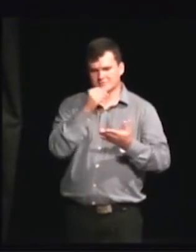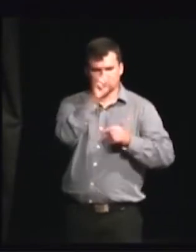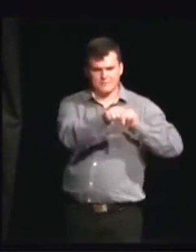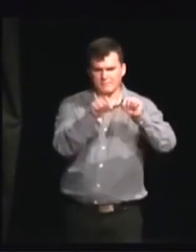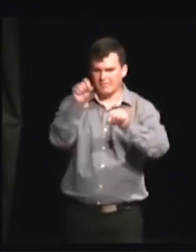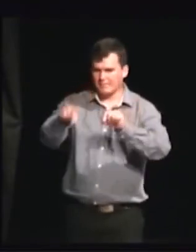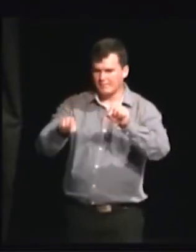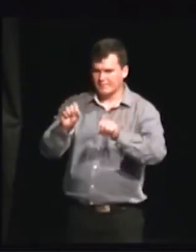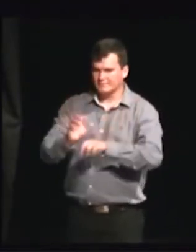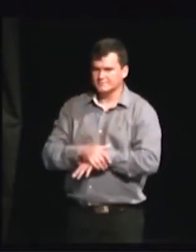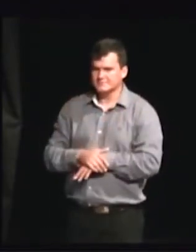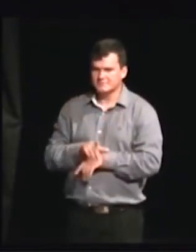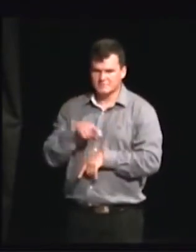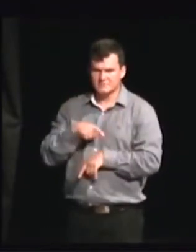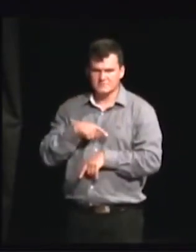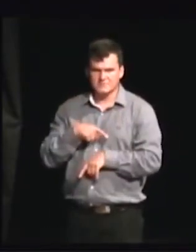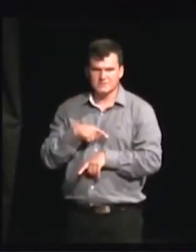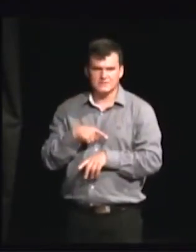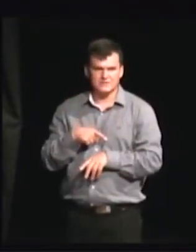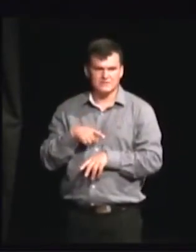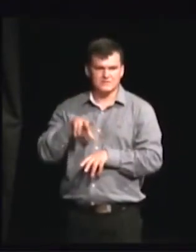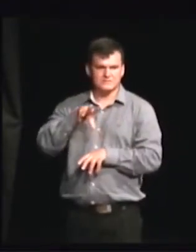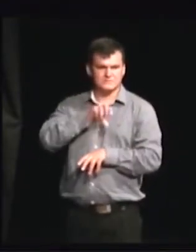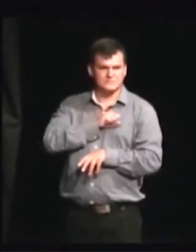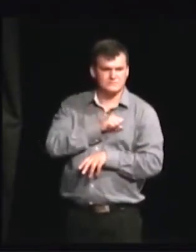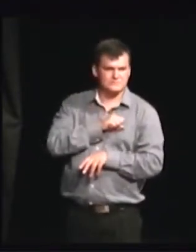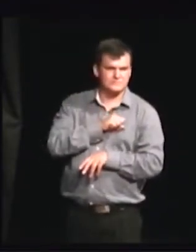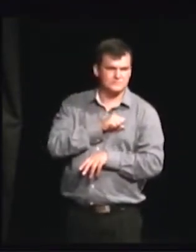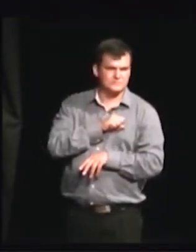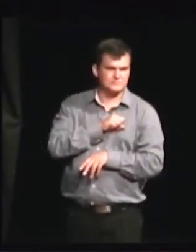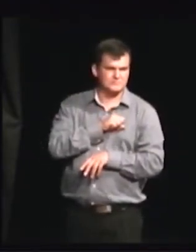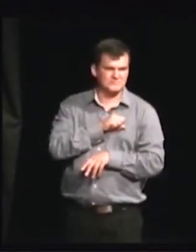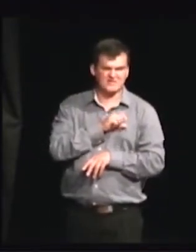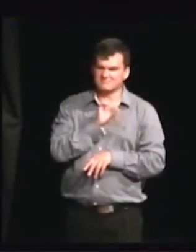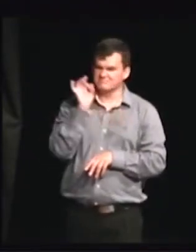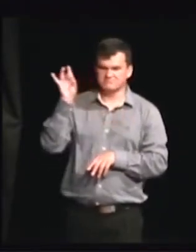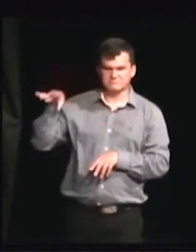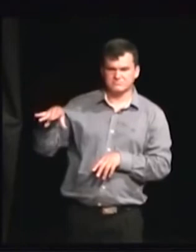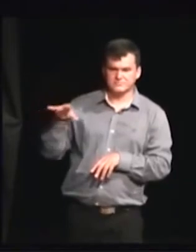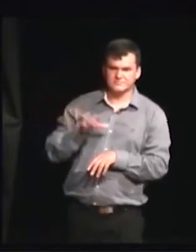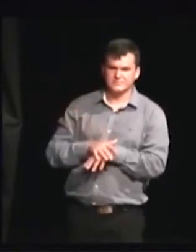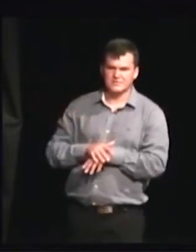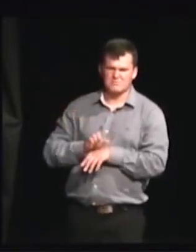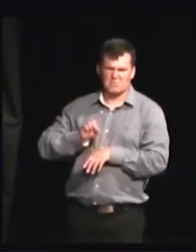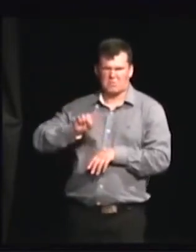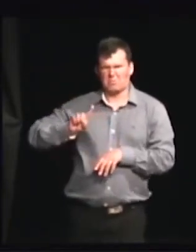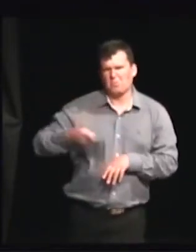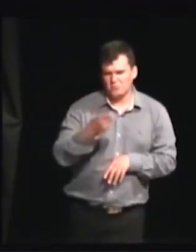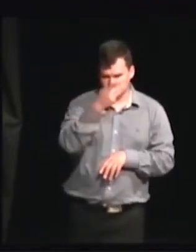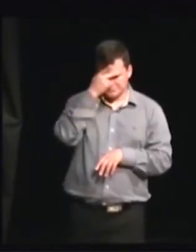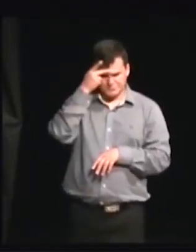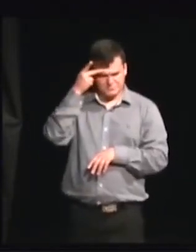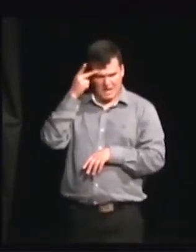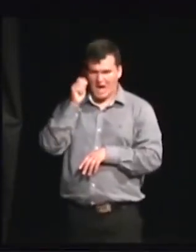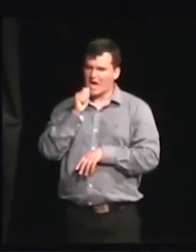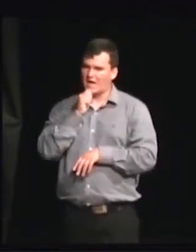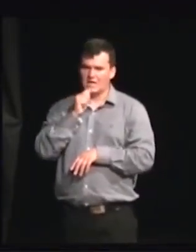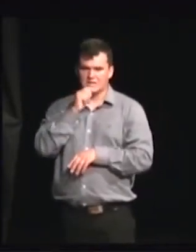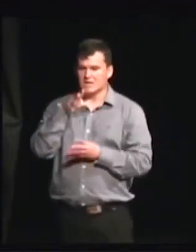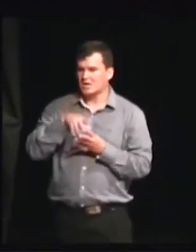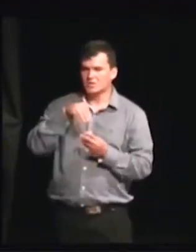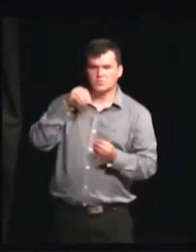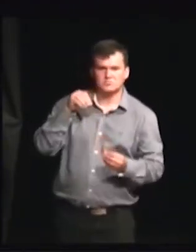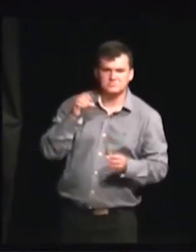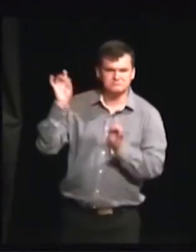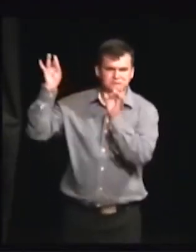Jesus, foram aqueles que receberam no meio da estrada e que não deram importância. Milhões de almas ainda não entendem e não